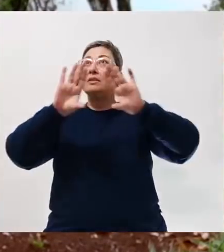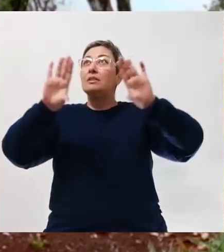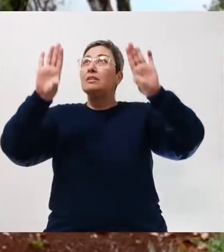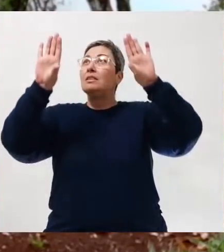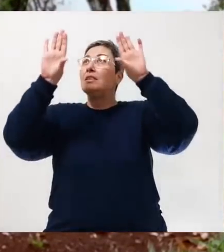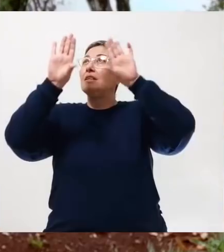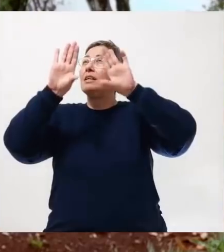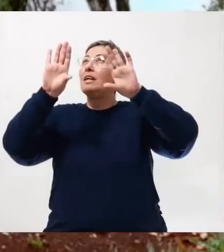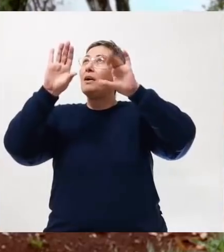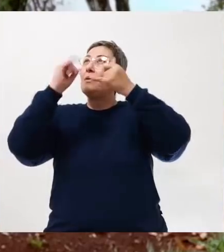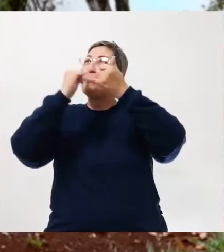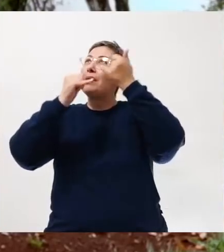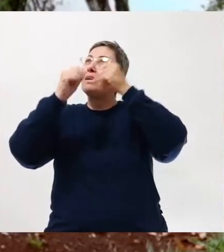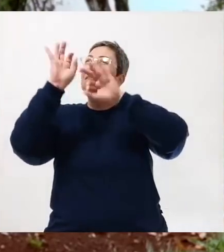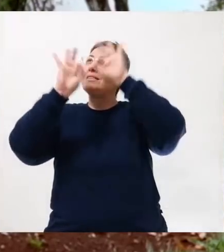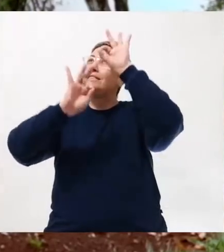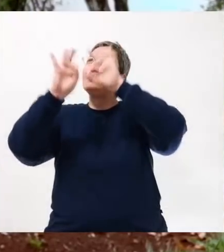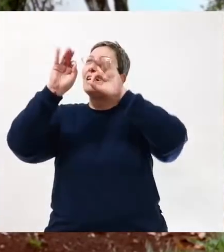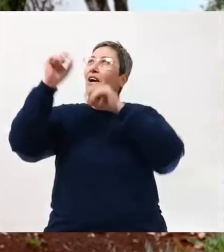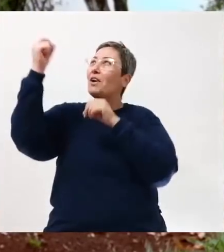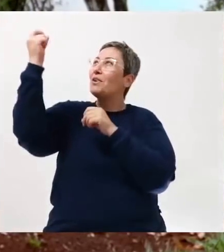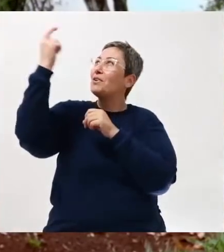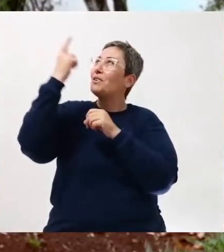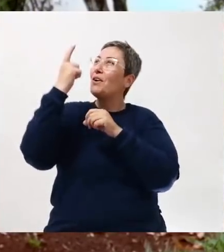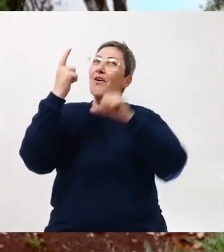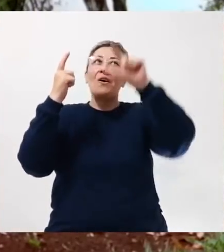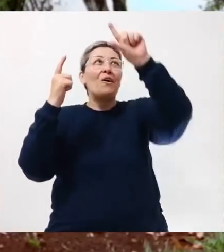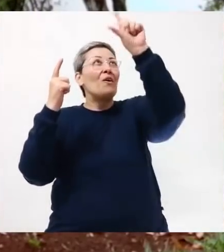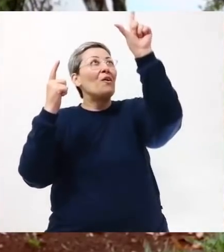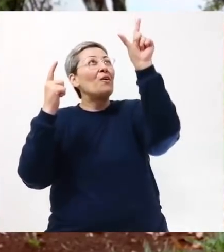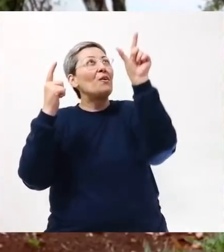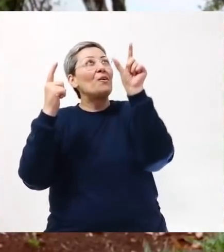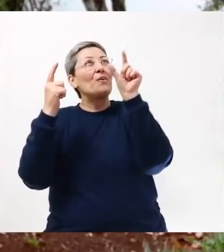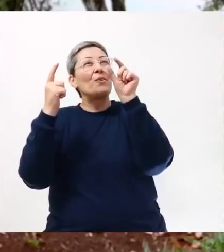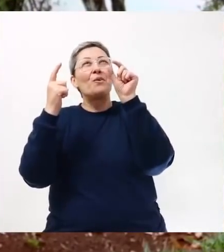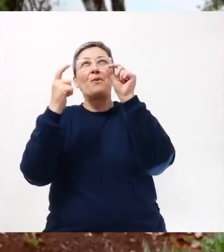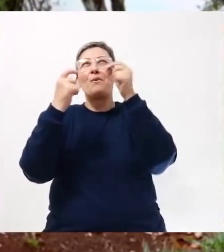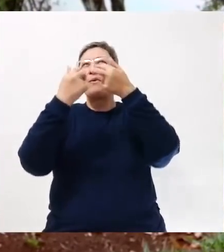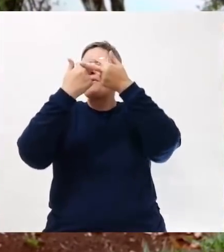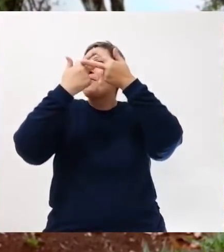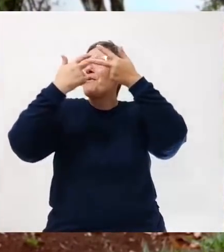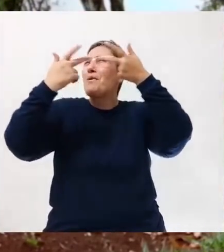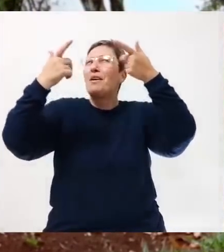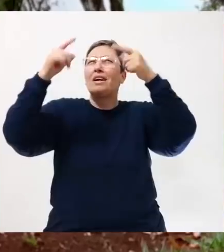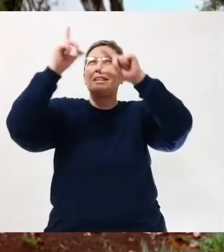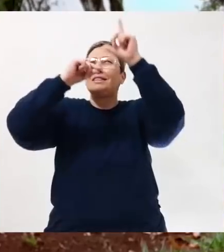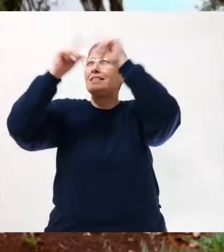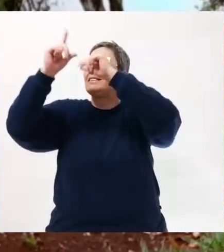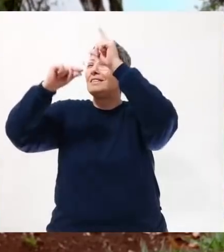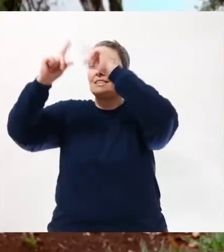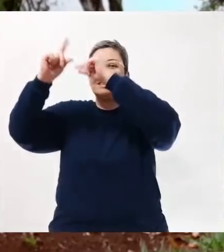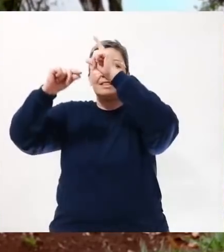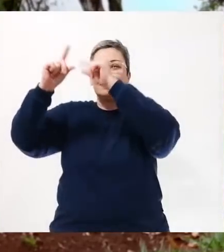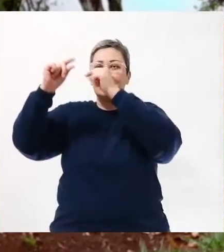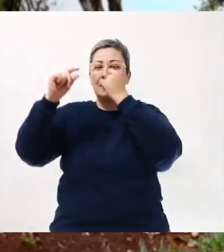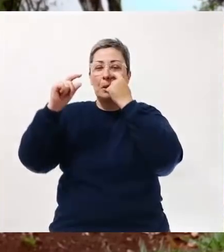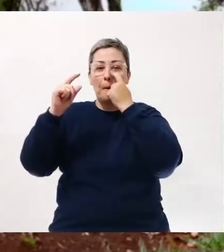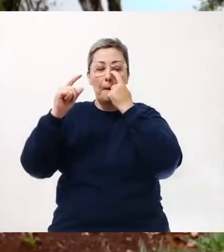Olhamos o firmamento decorado com sol, lua e